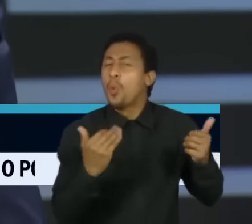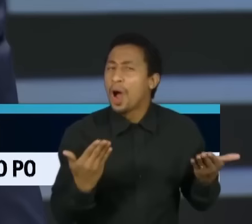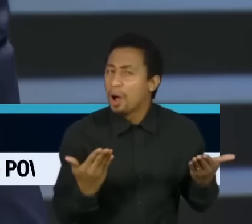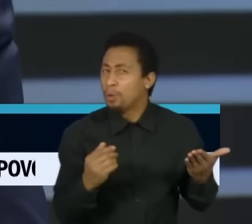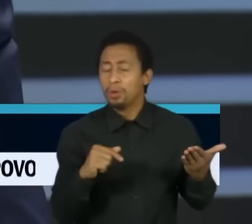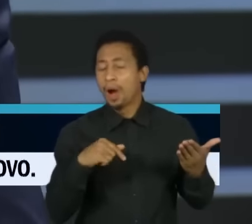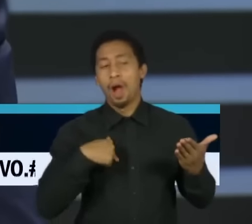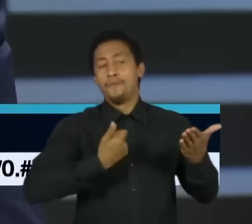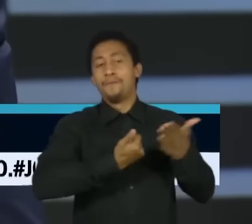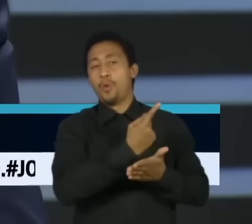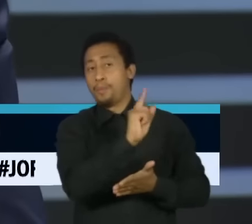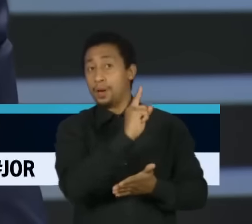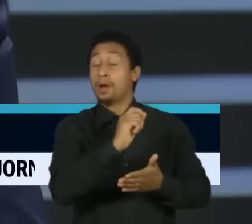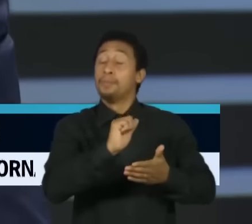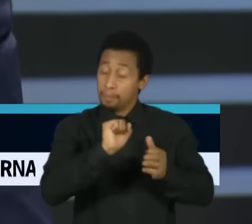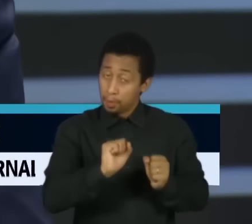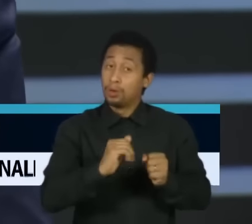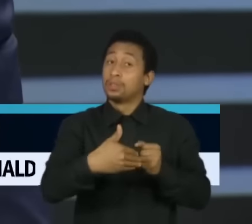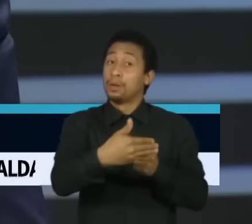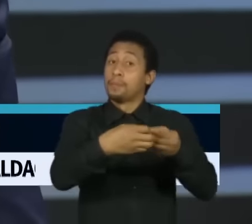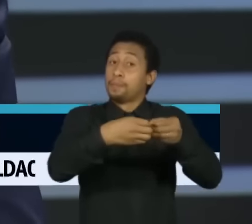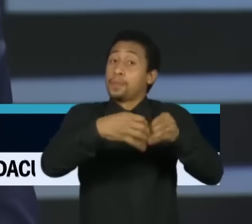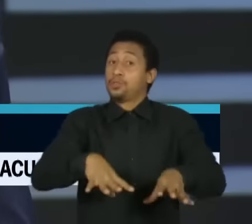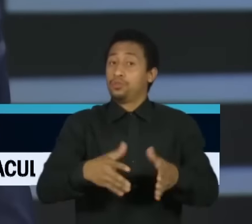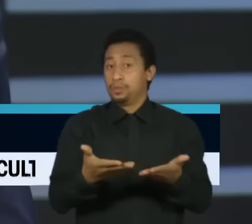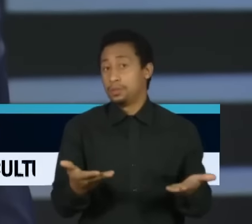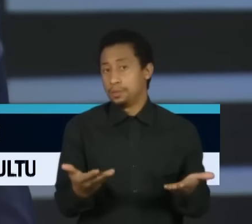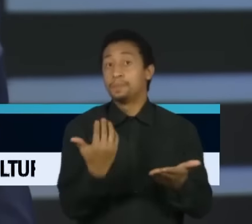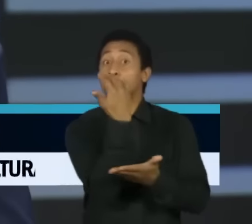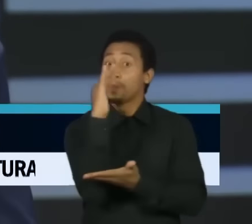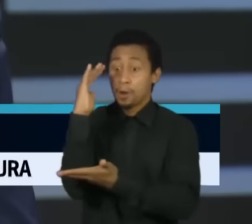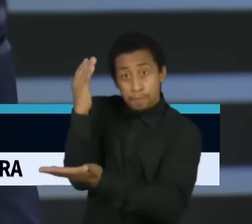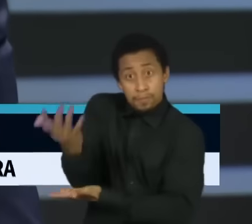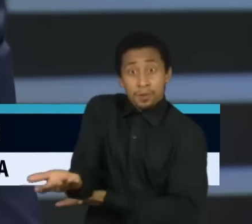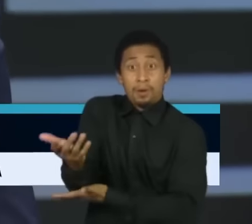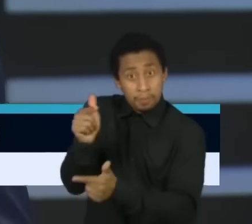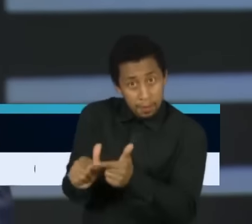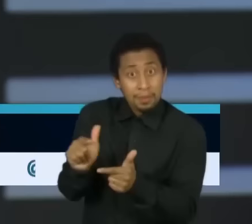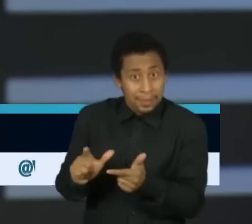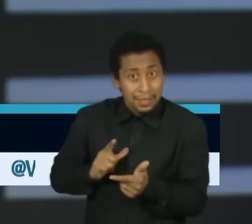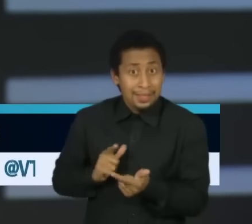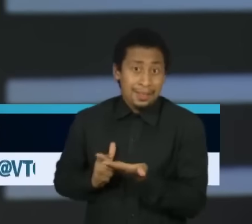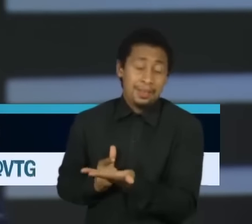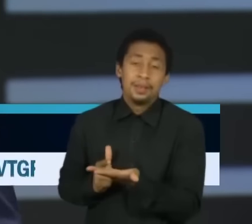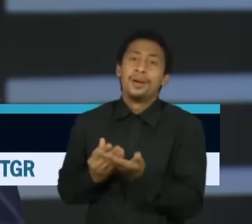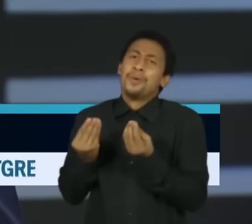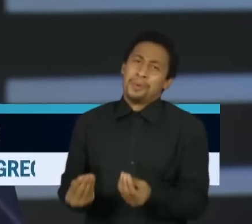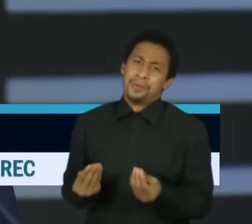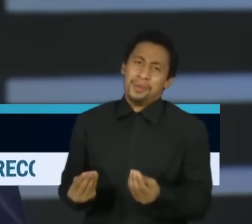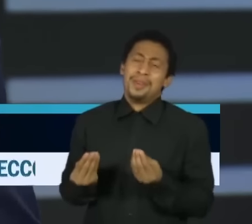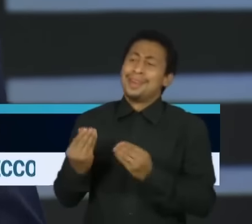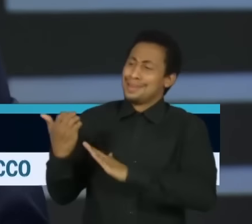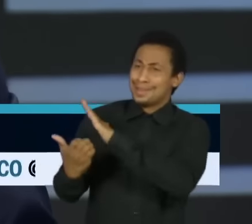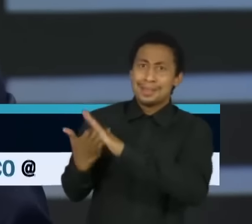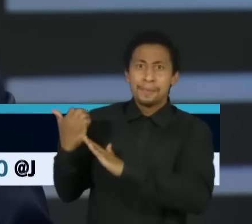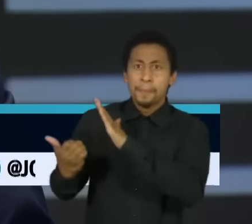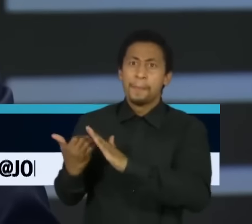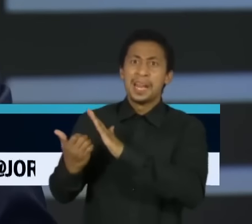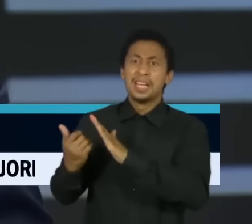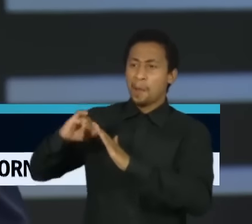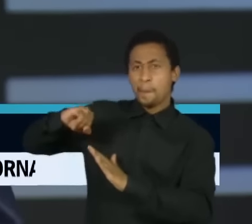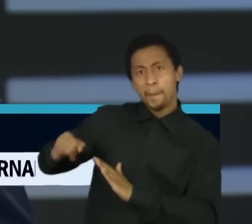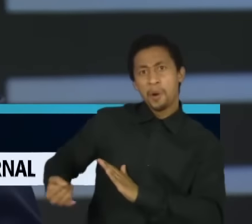Brasil. Mas mais do que isso, os prejuízos ao meio ambiente. É intolerável que uma empresa possa fazer, tem que investigar efetivamente para ver se isso